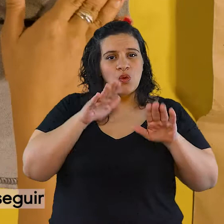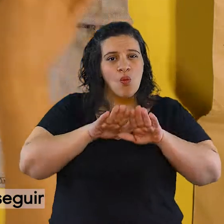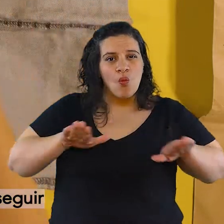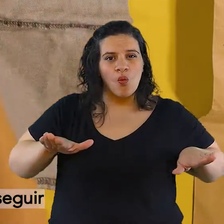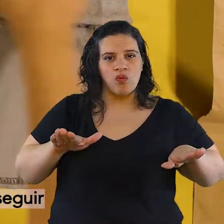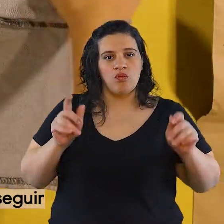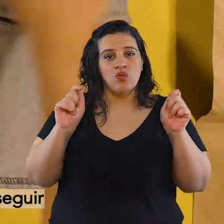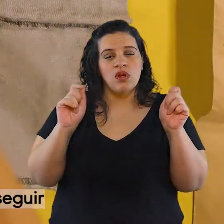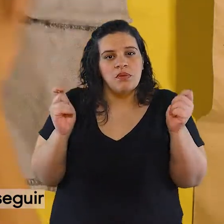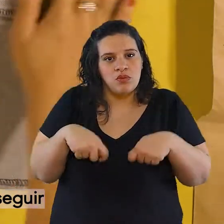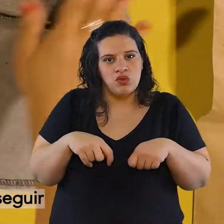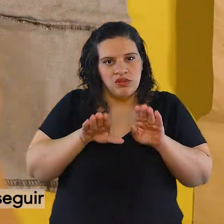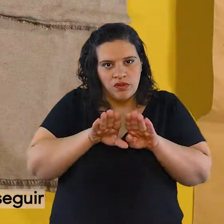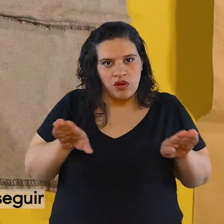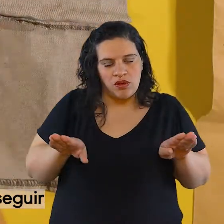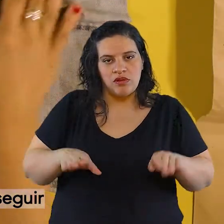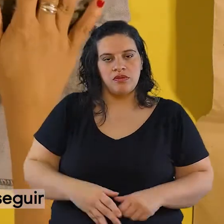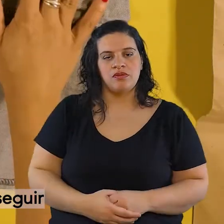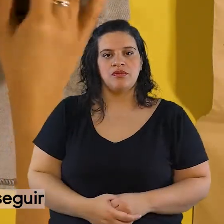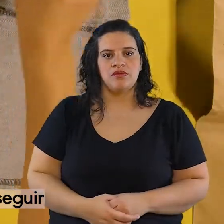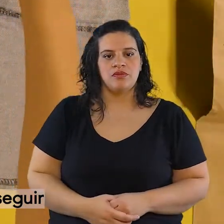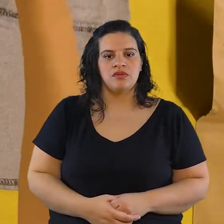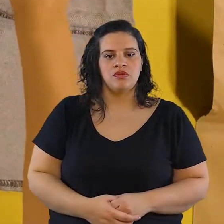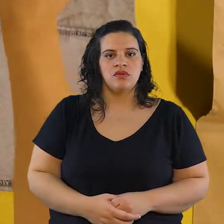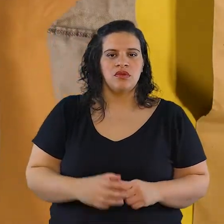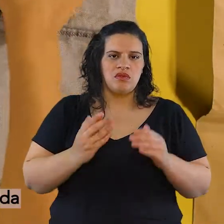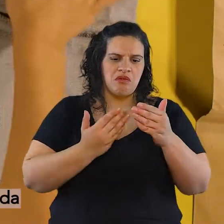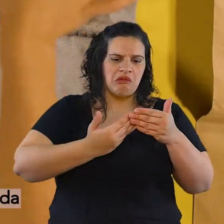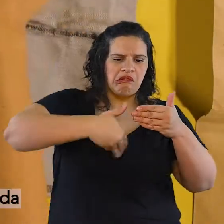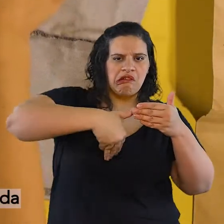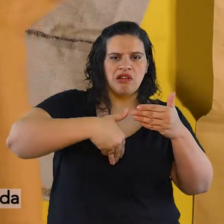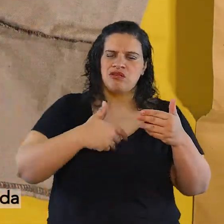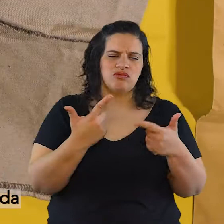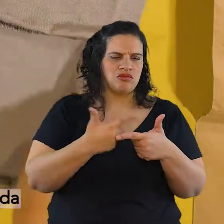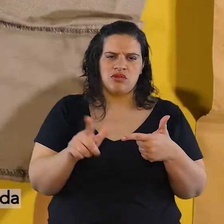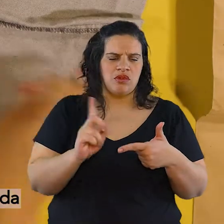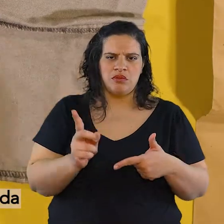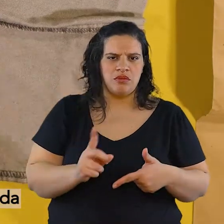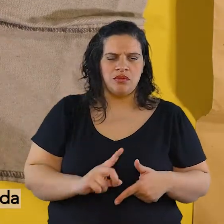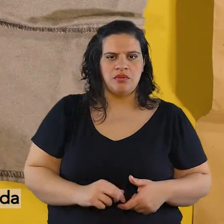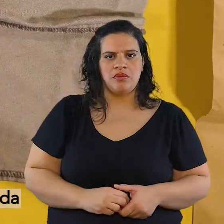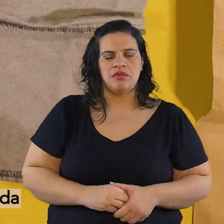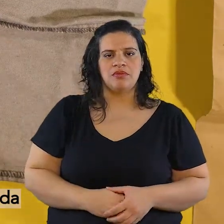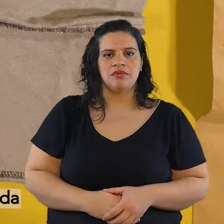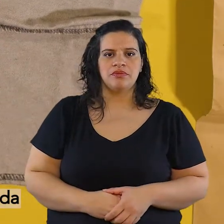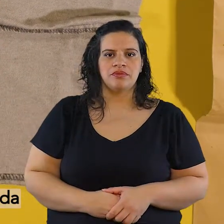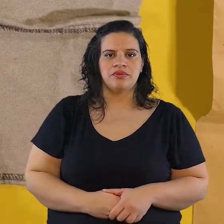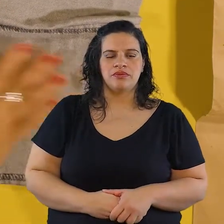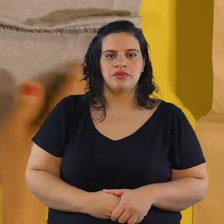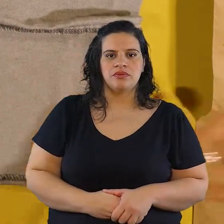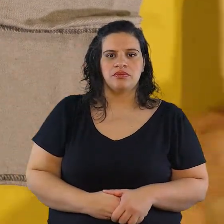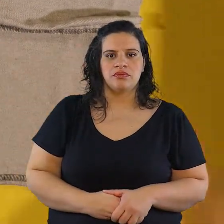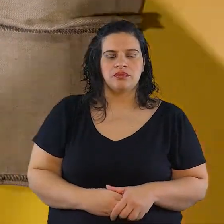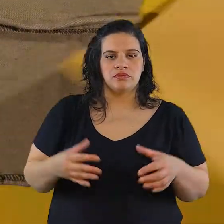tento deixar o mais reto que eu conseguir, mesmo que ela abra e fique assim, meio